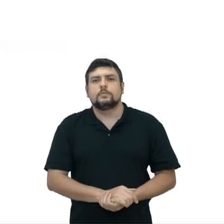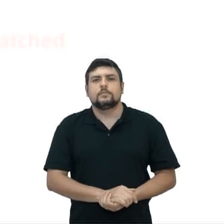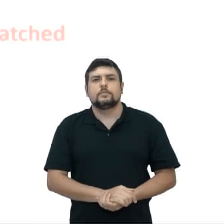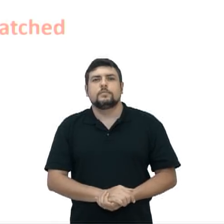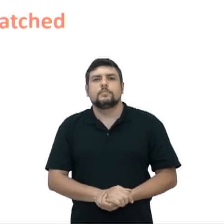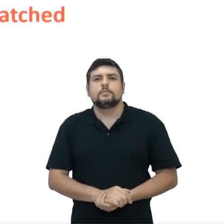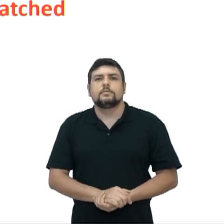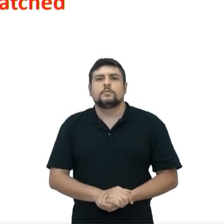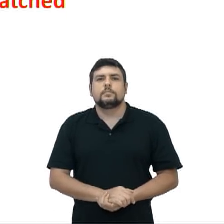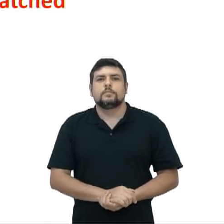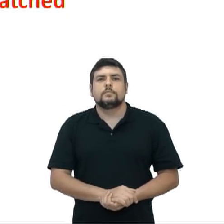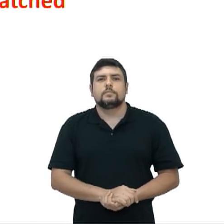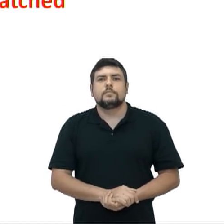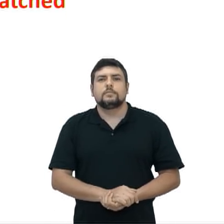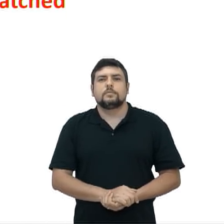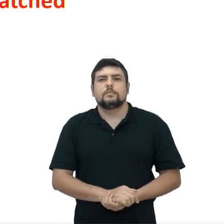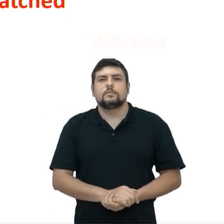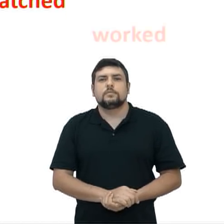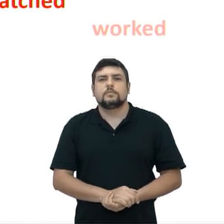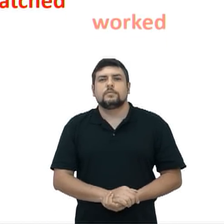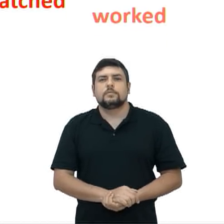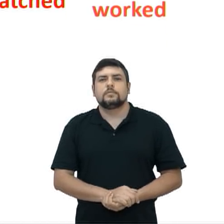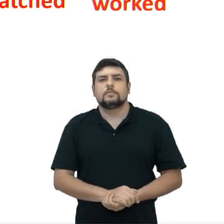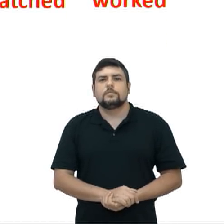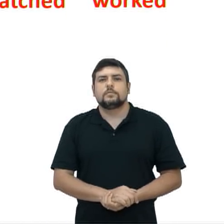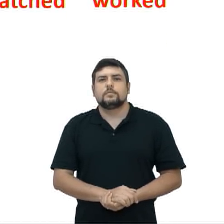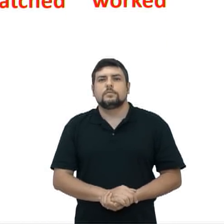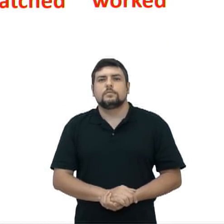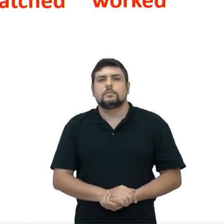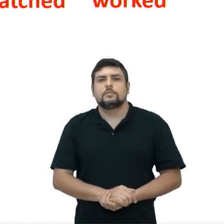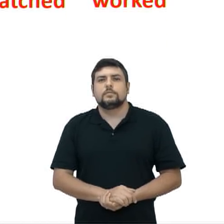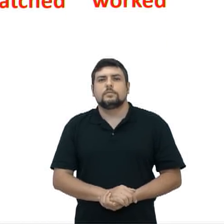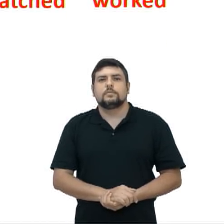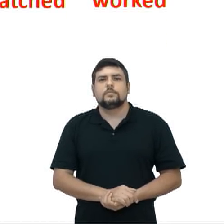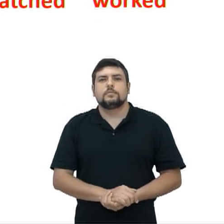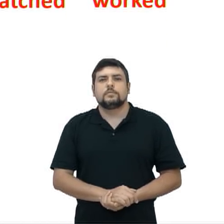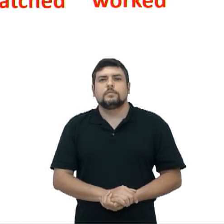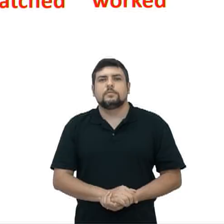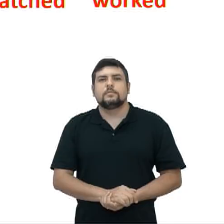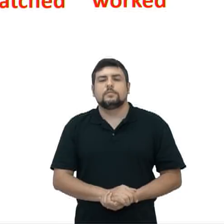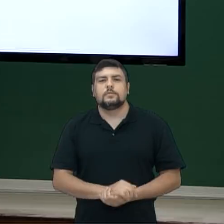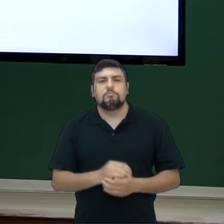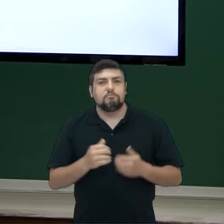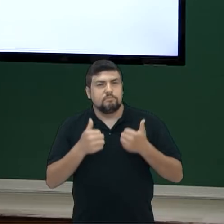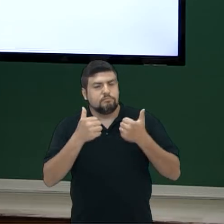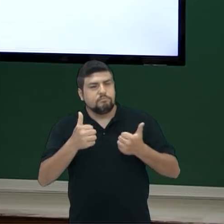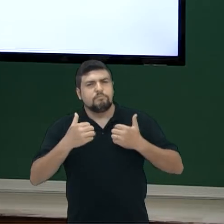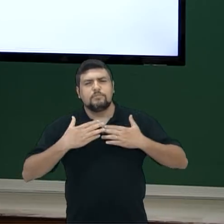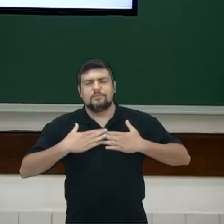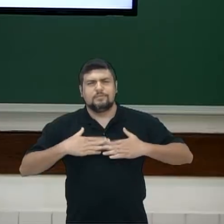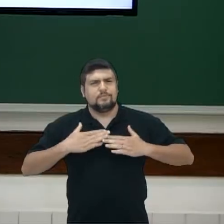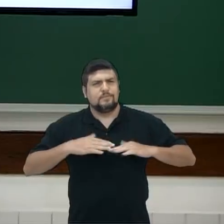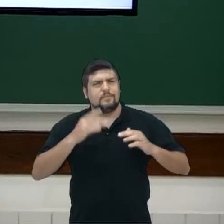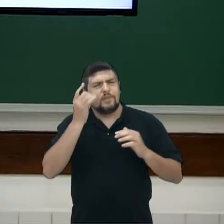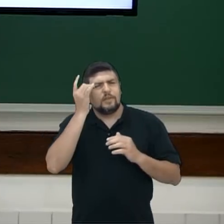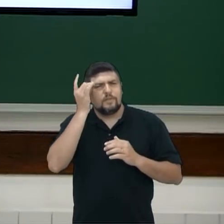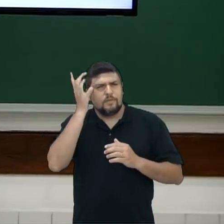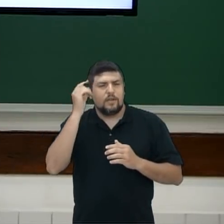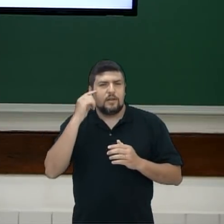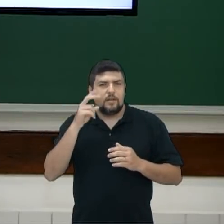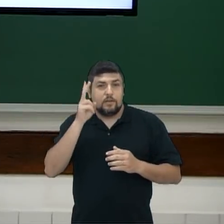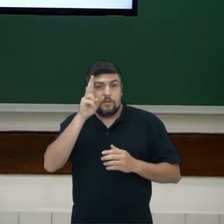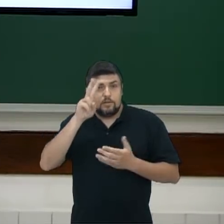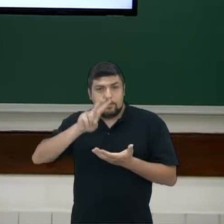walked. Watch, watched. E work, worked. Ok? Tranquilo, moleza. Vamos relembrar a